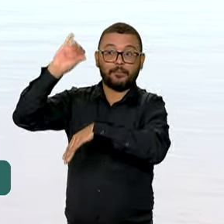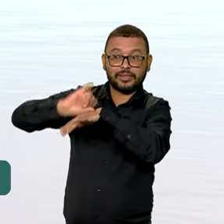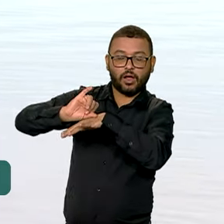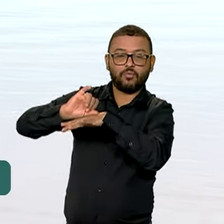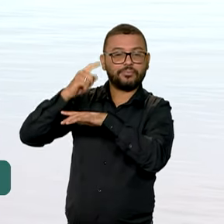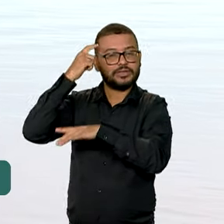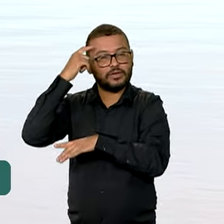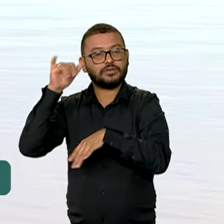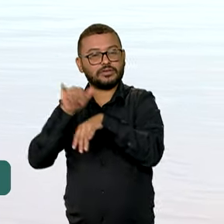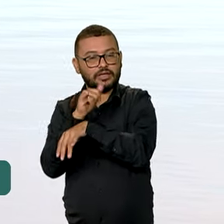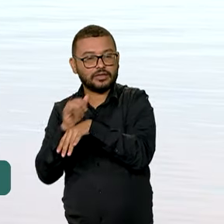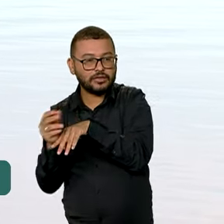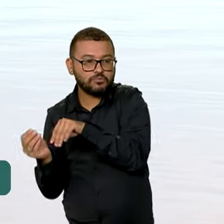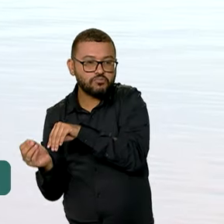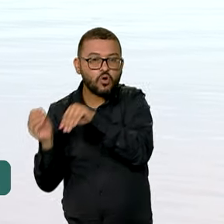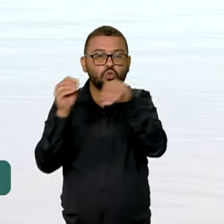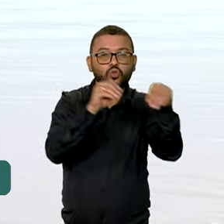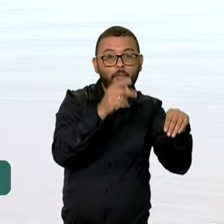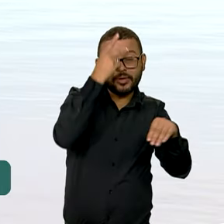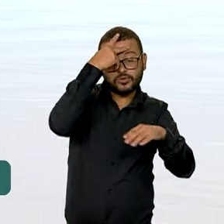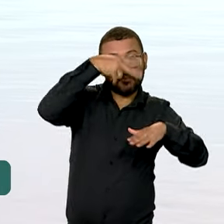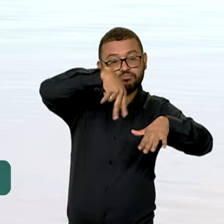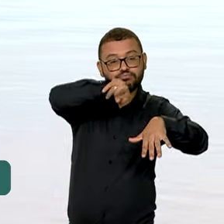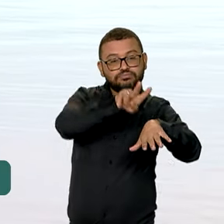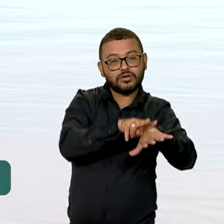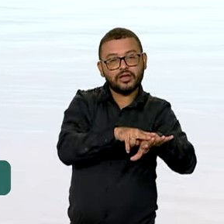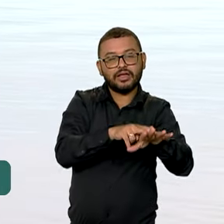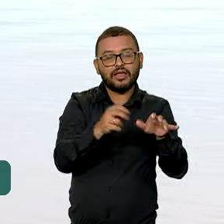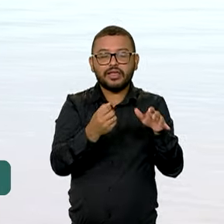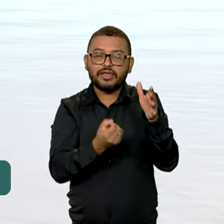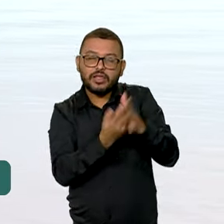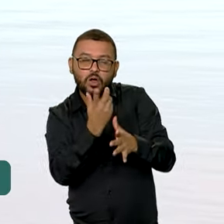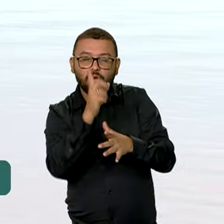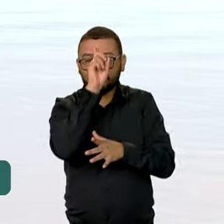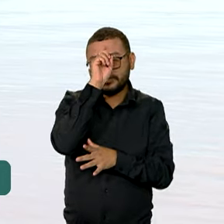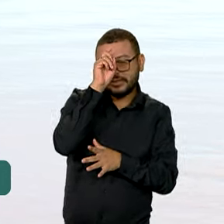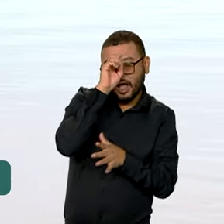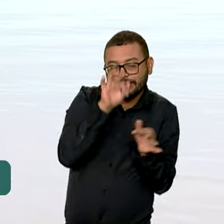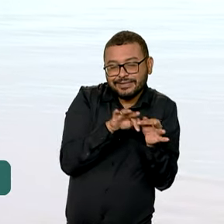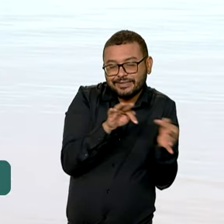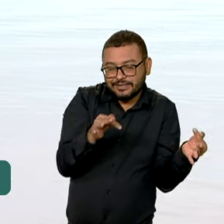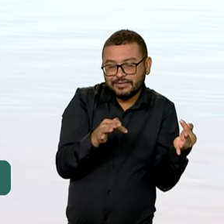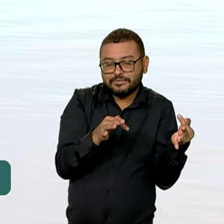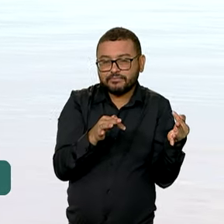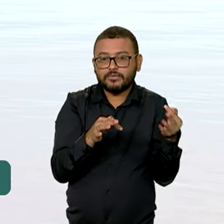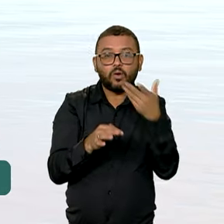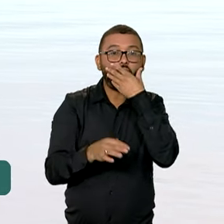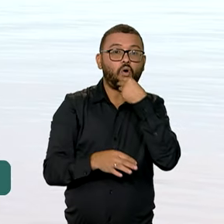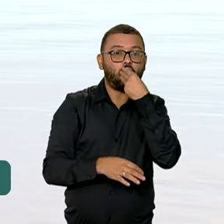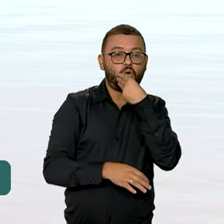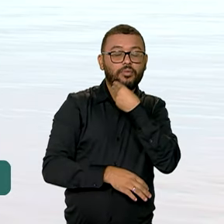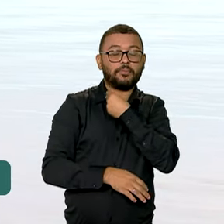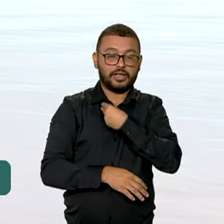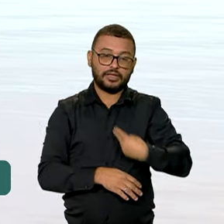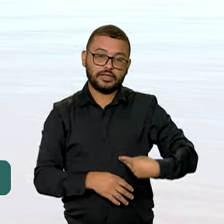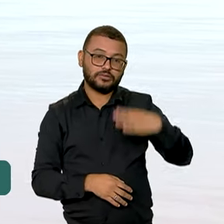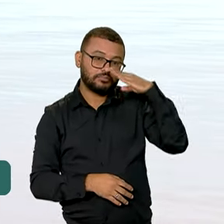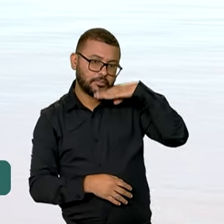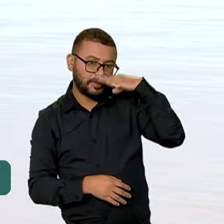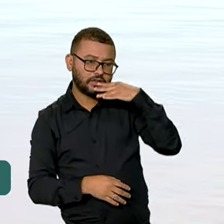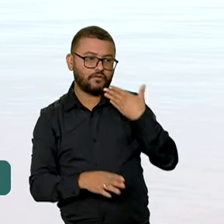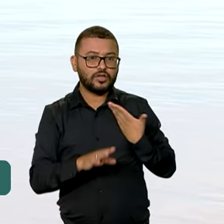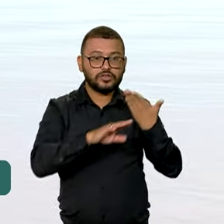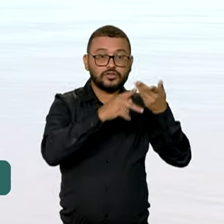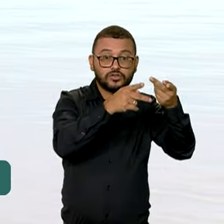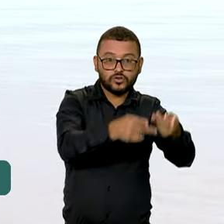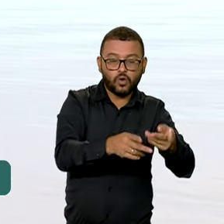foi preciso transferir pacientes e abrir hospitais improvisados. Na segunda-feira, Paulo Pimenta também visitou as instalações